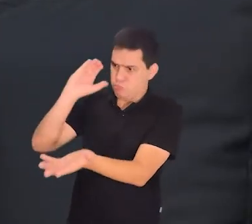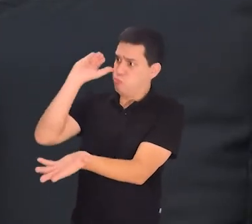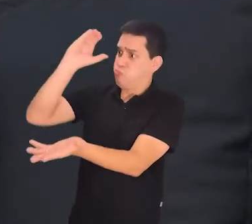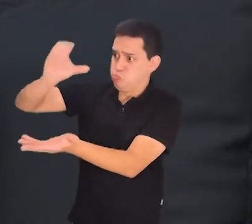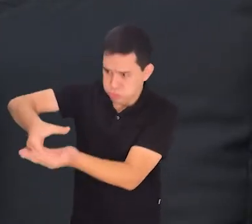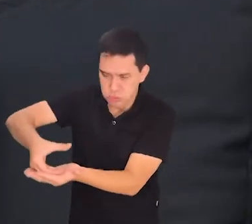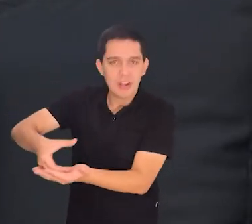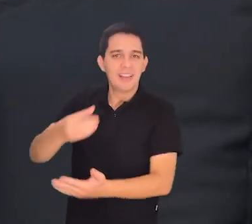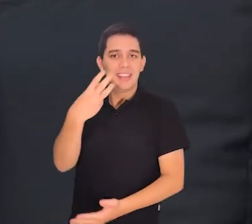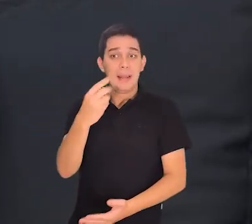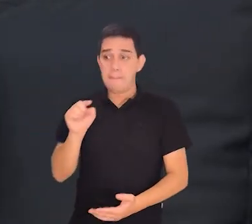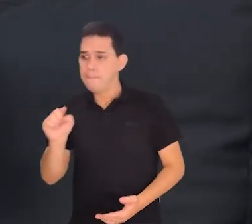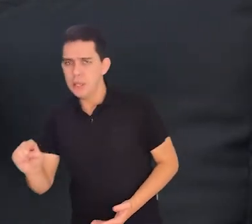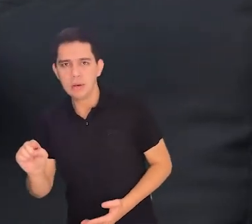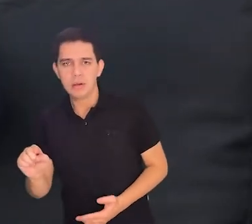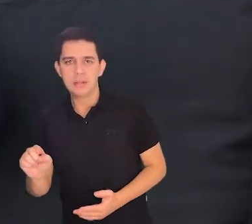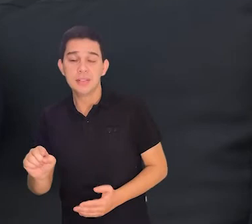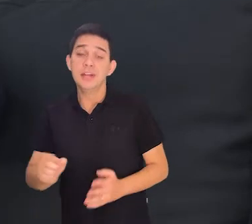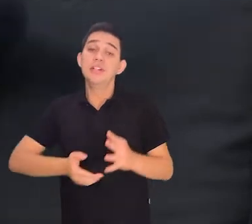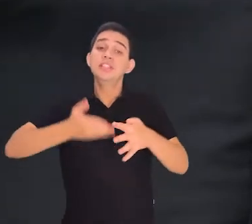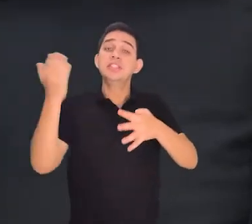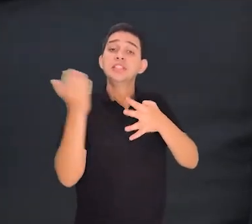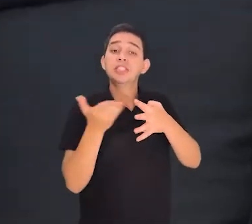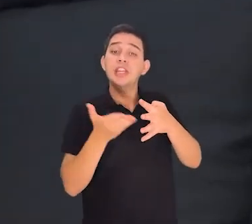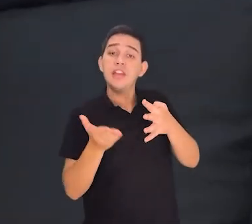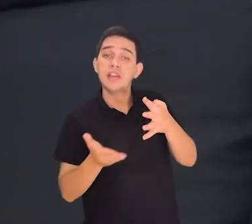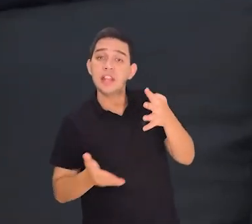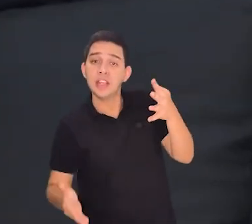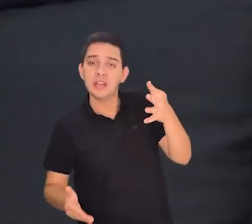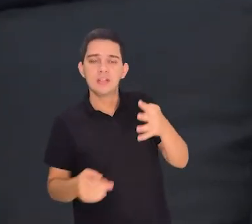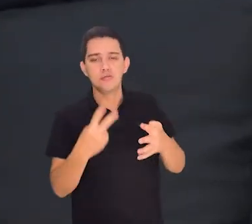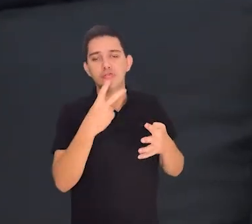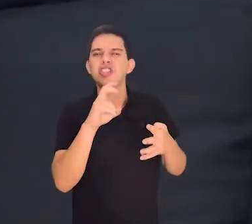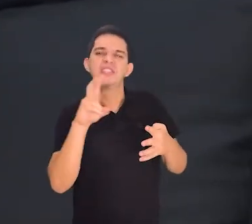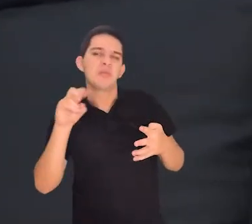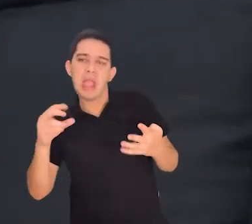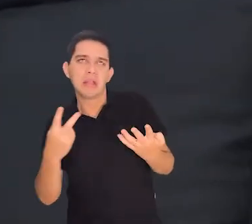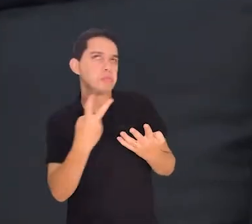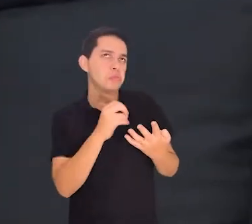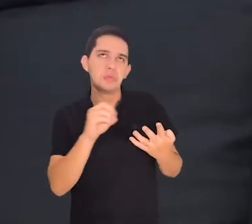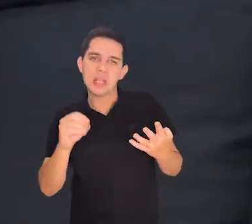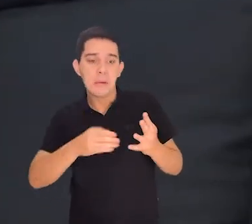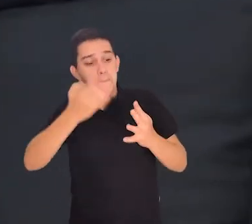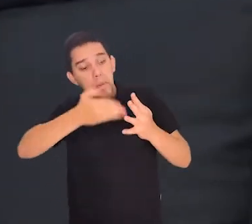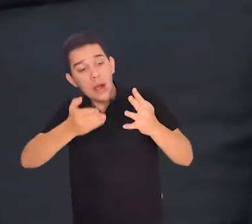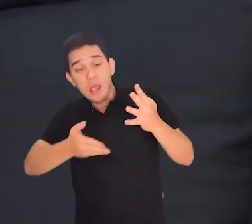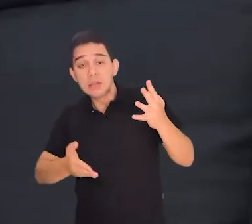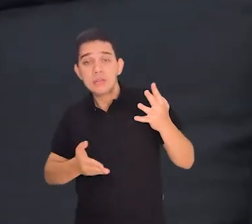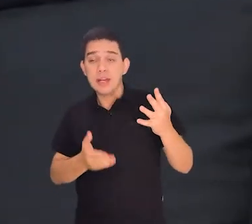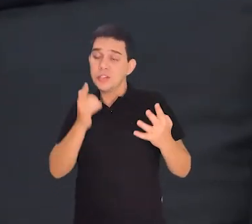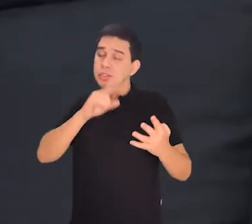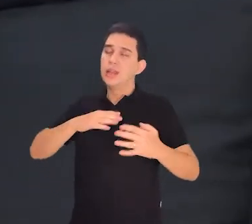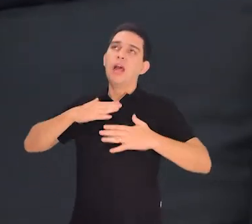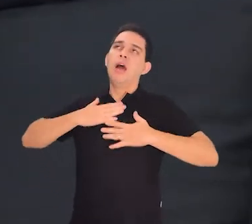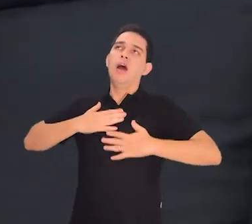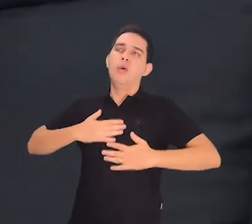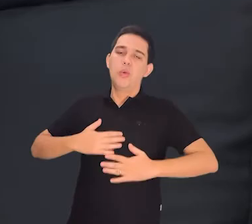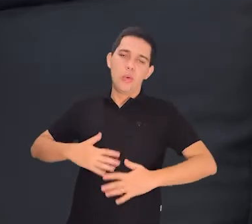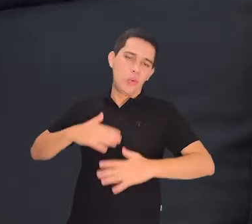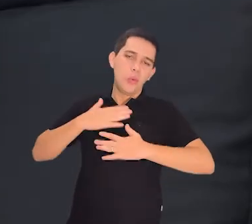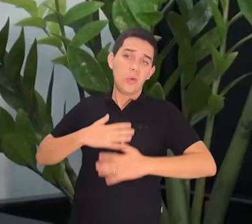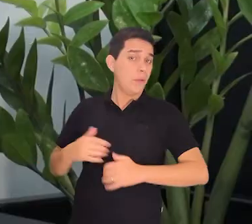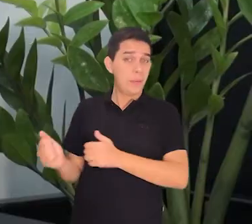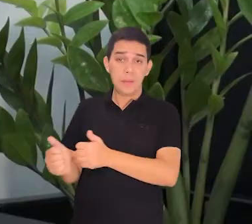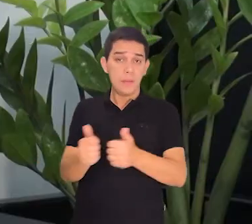em uma única eventualidade, divide 250 todos os meses. E assim você consegue ter um orçamento muito mais saudável,